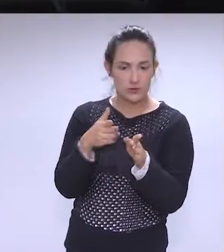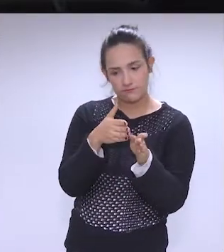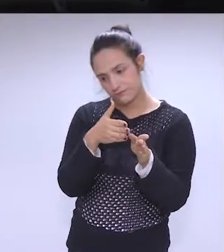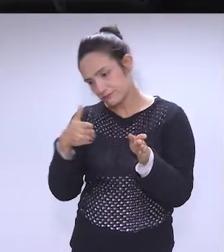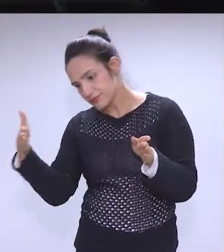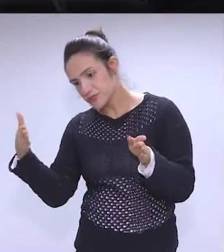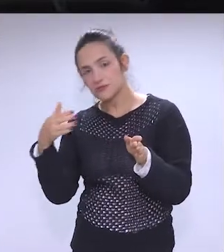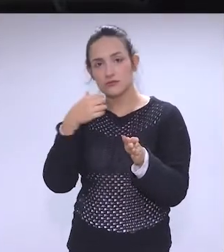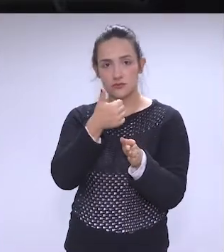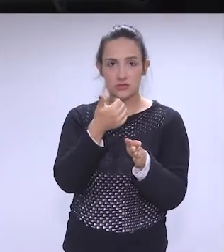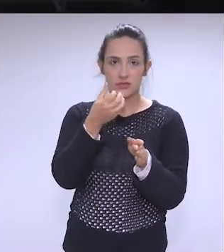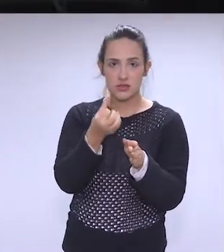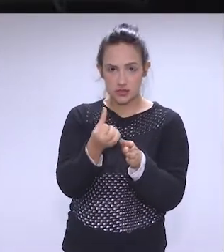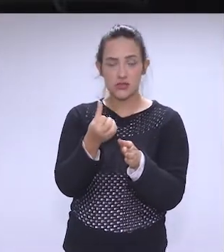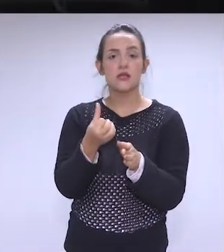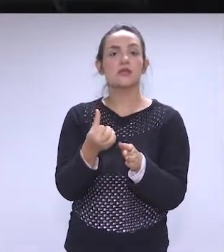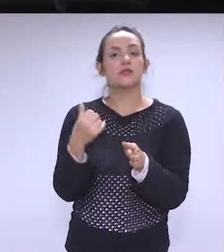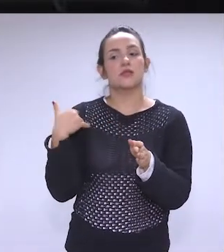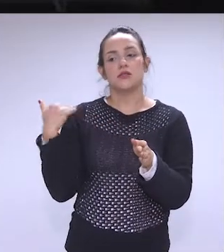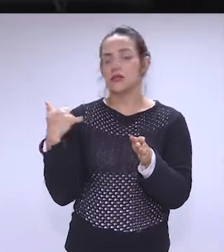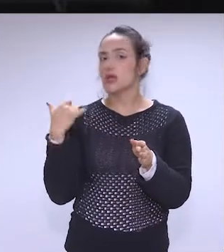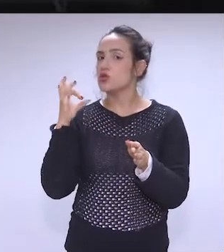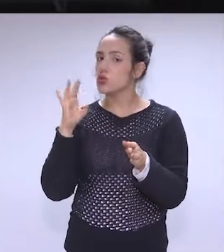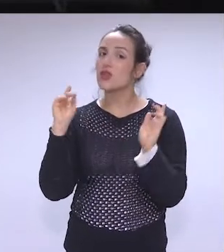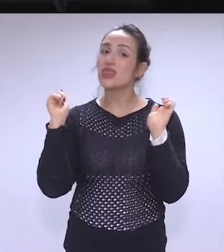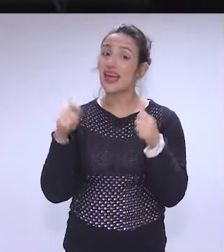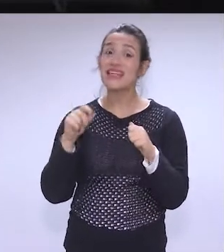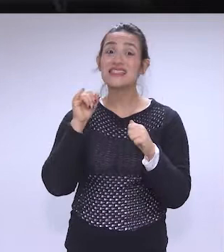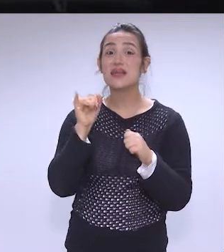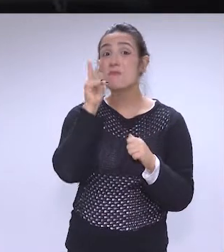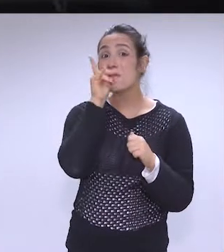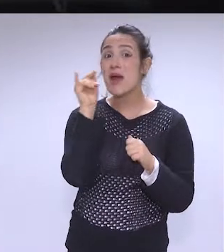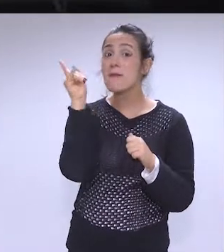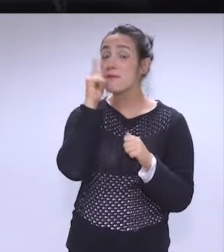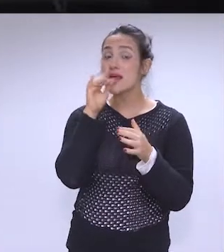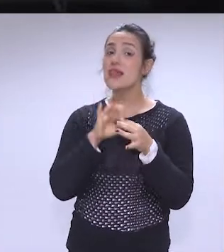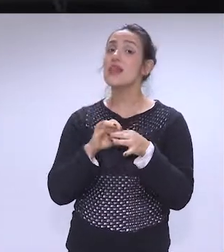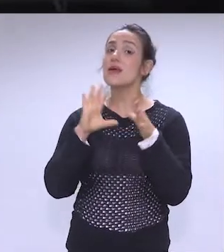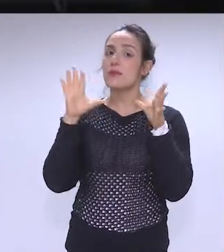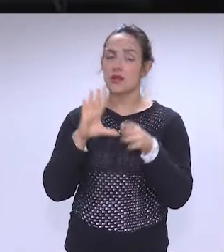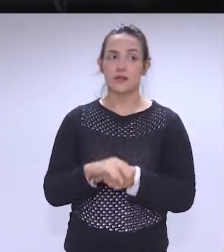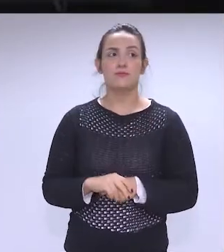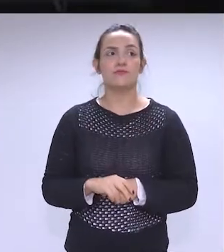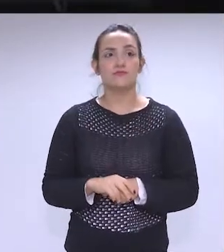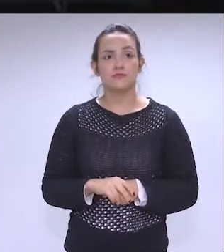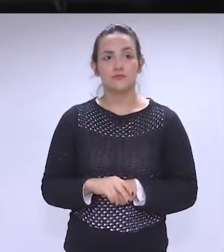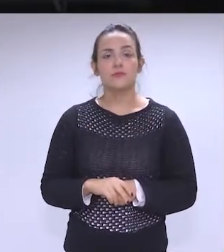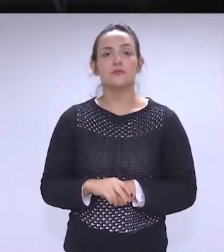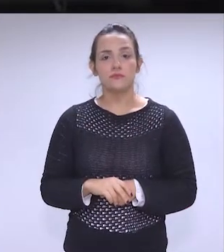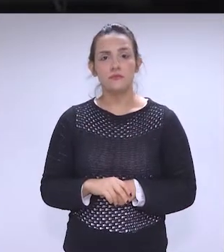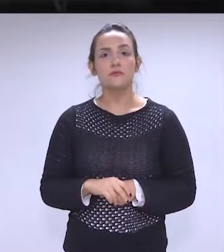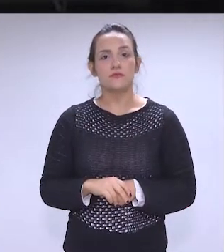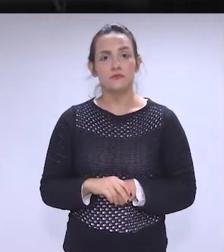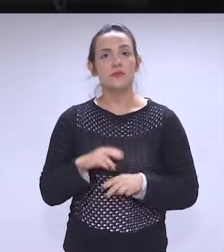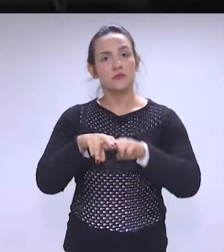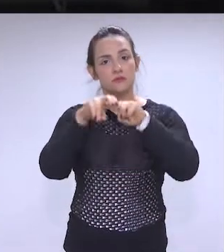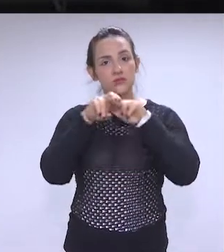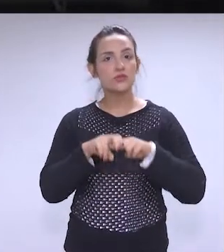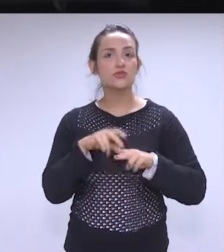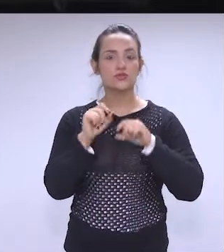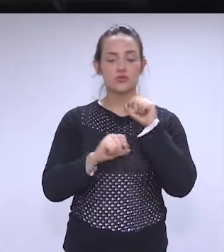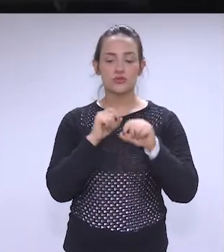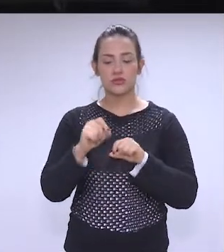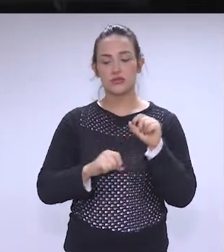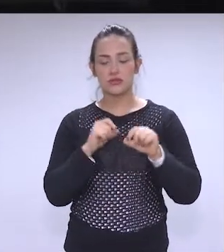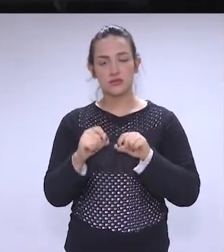internacional, você tem recomendações a seguir. Então isso ocasiona uma certa pressão e um